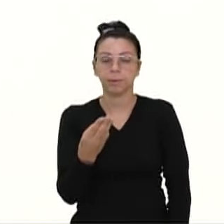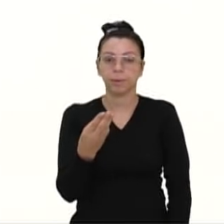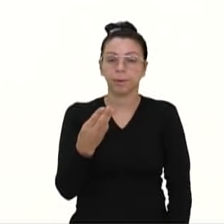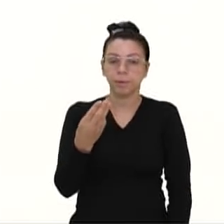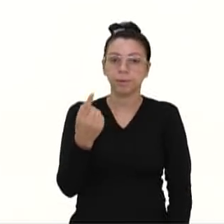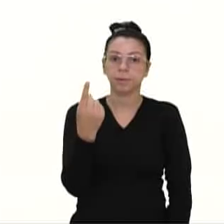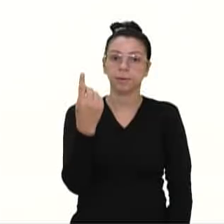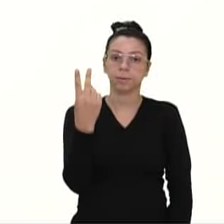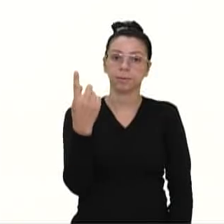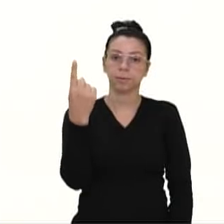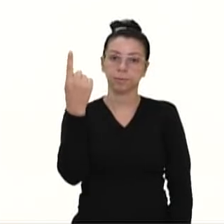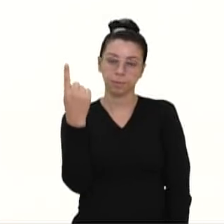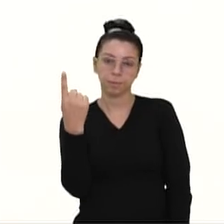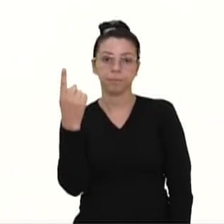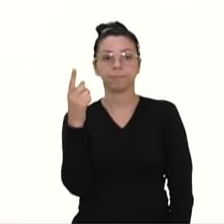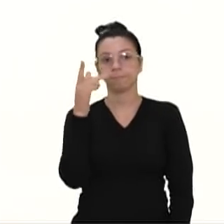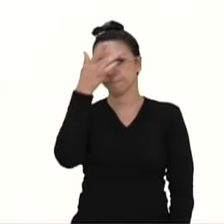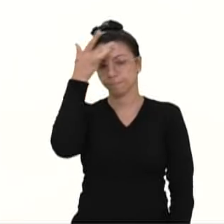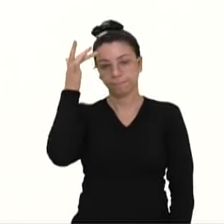habitantes.